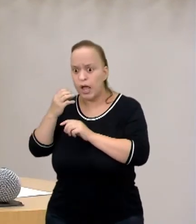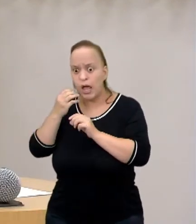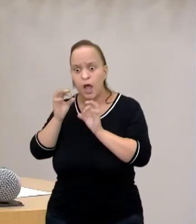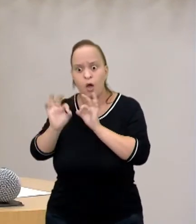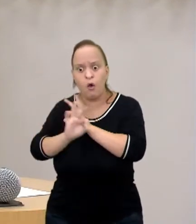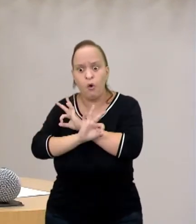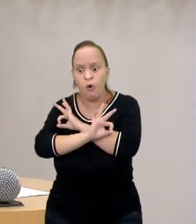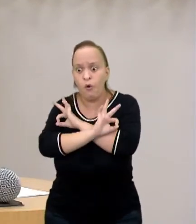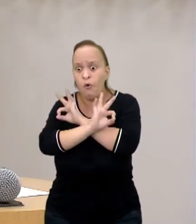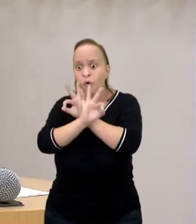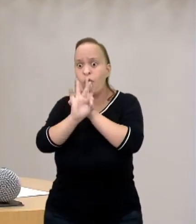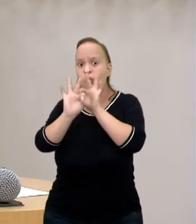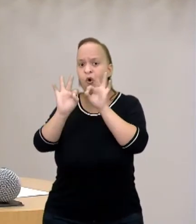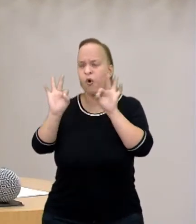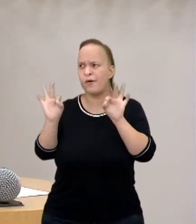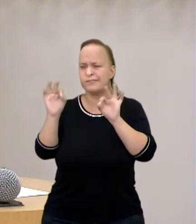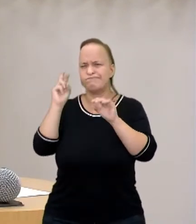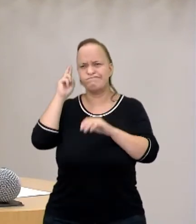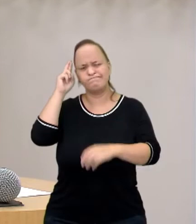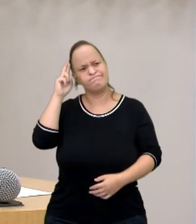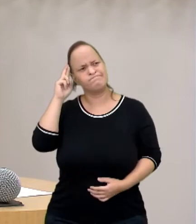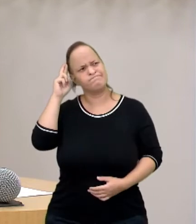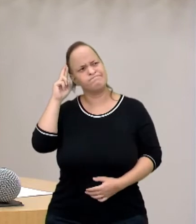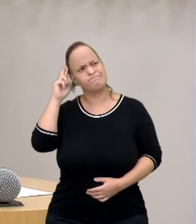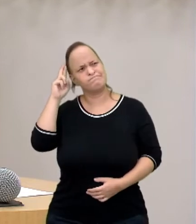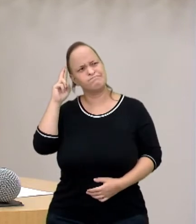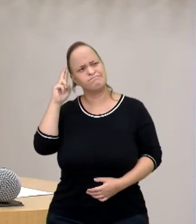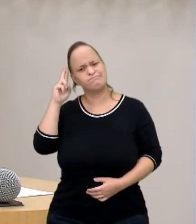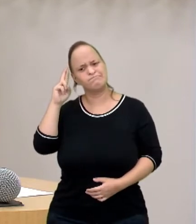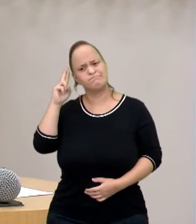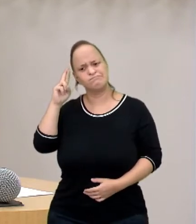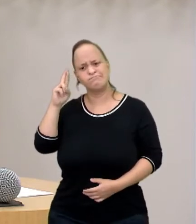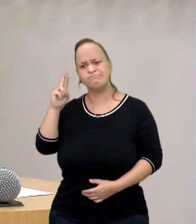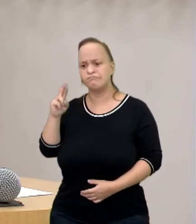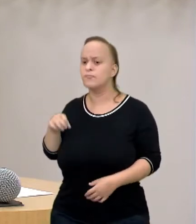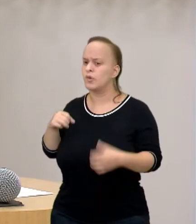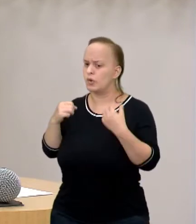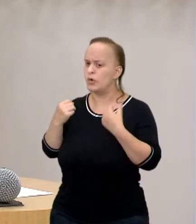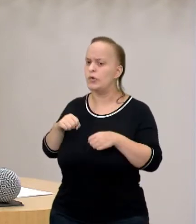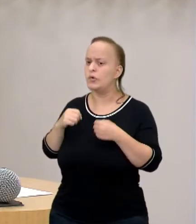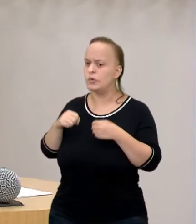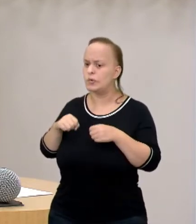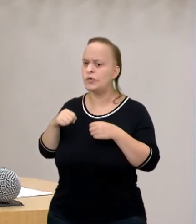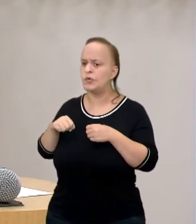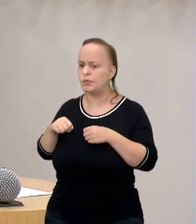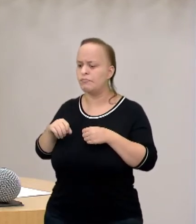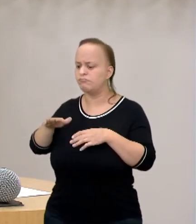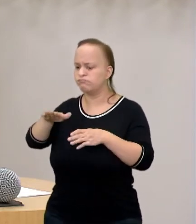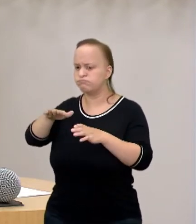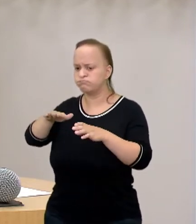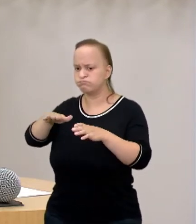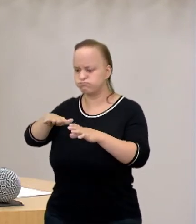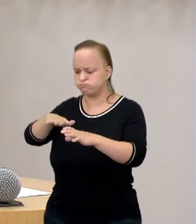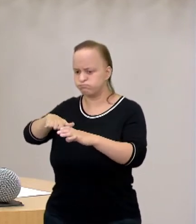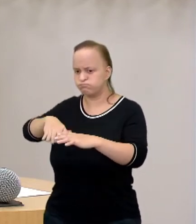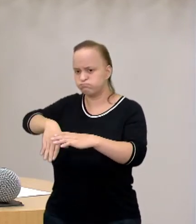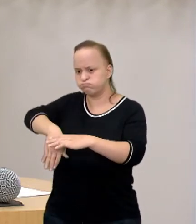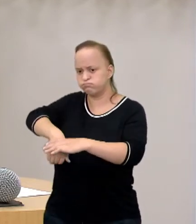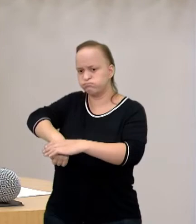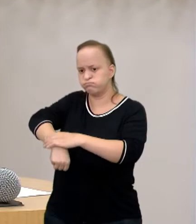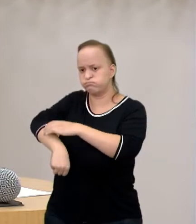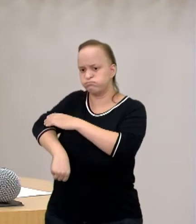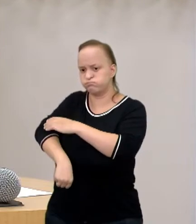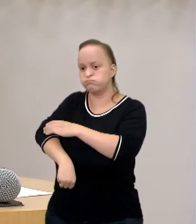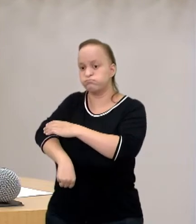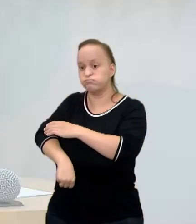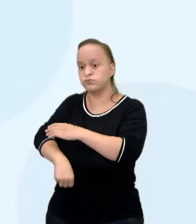ela acaba te convencendo pelo menos a parar para pensar: "Hum, será acho que eu vou comprar uma bota de chuva para mim?" Então, print na tela. Essas são as